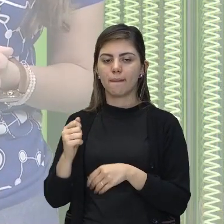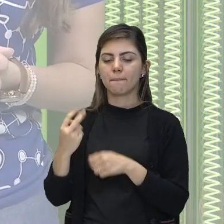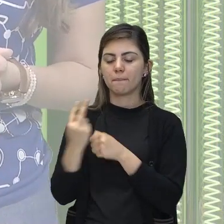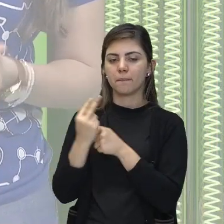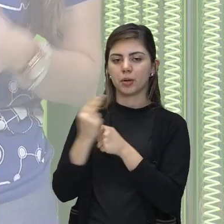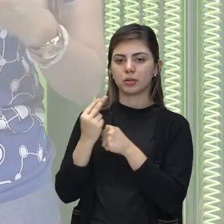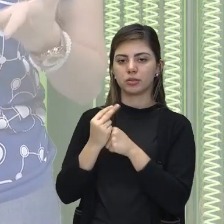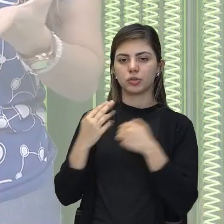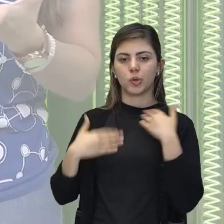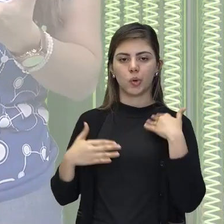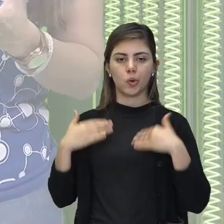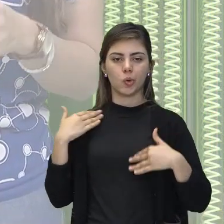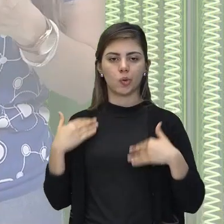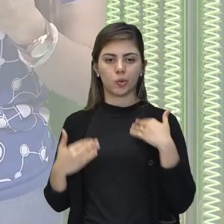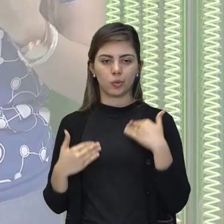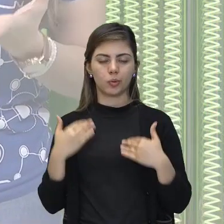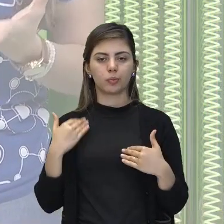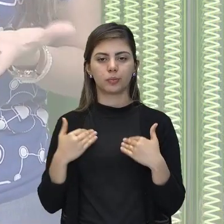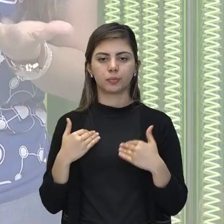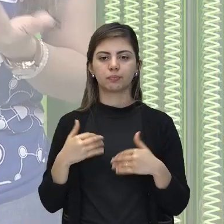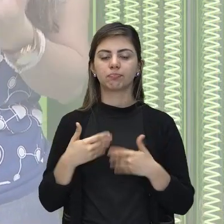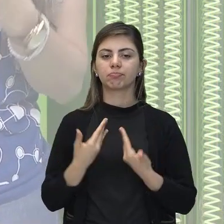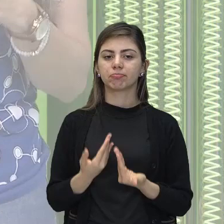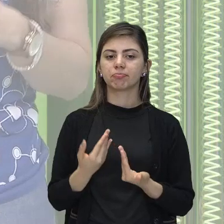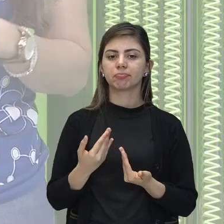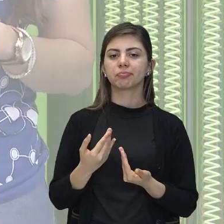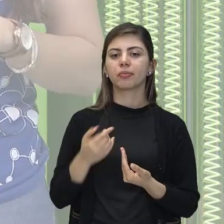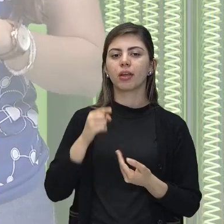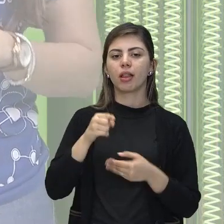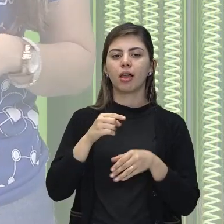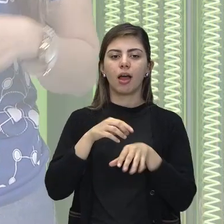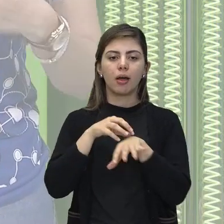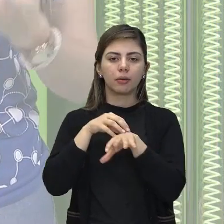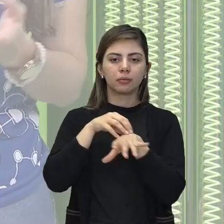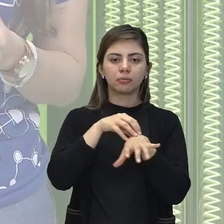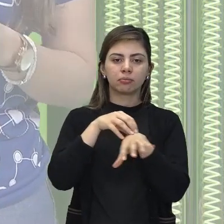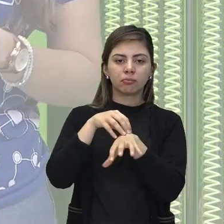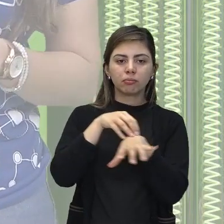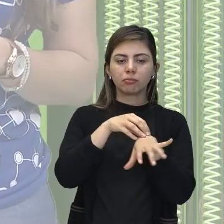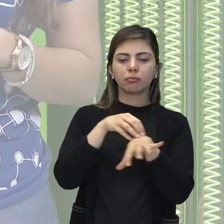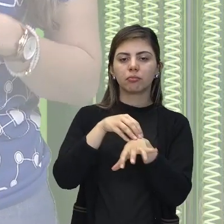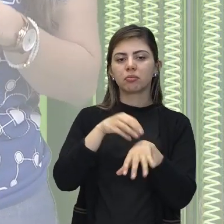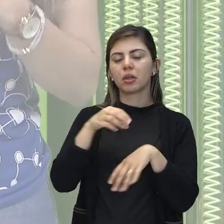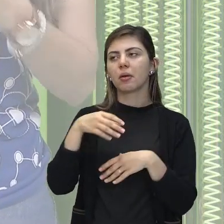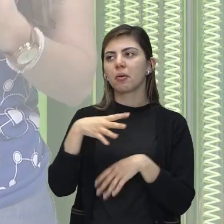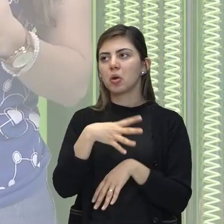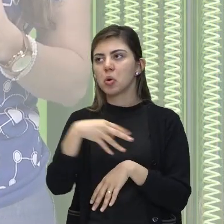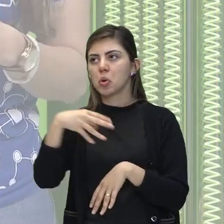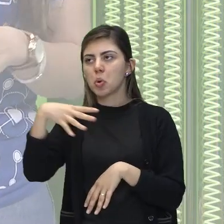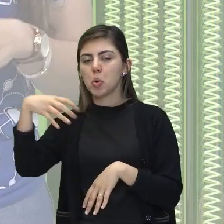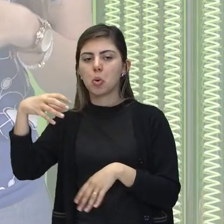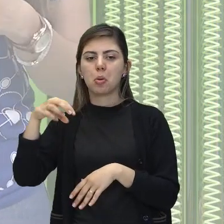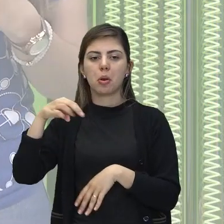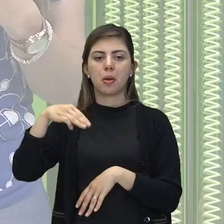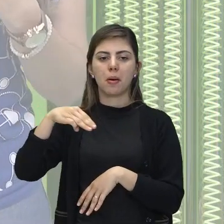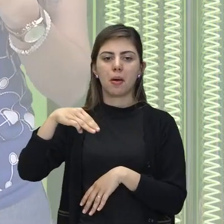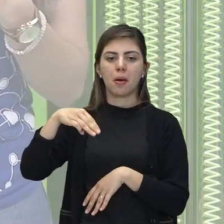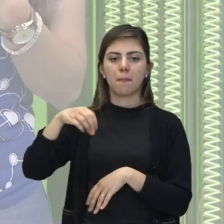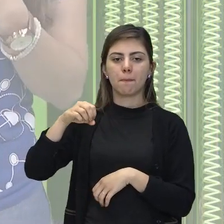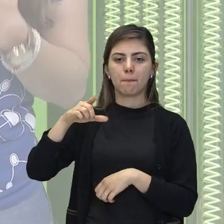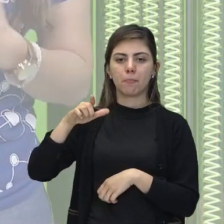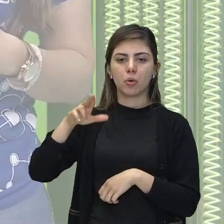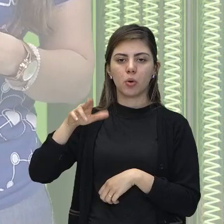corpo mole. Então, o molusco é um tipo de animal que ele tem um corpo mole, né? Lula, polvo, lesma, eles